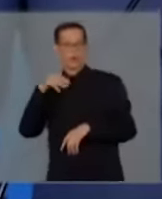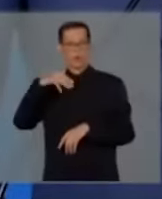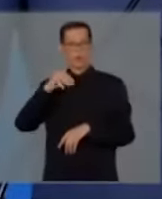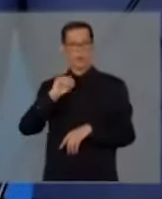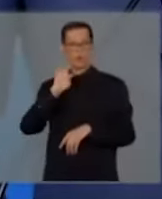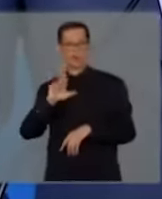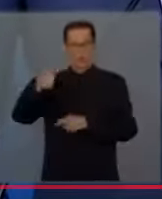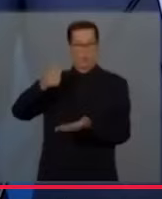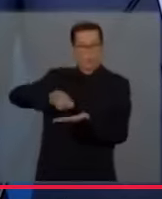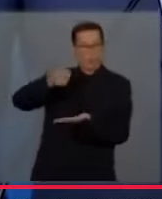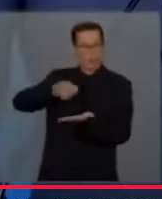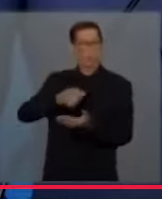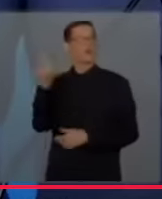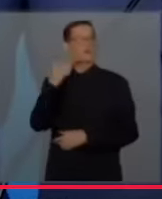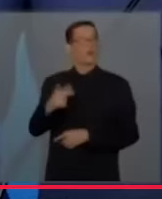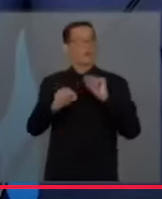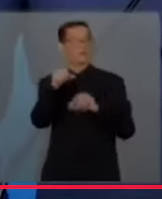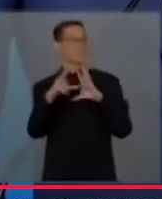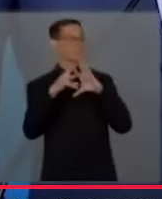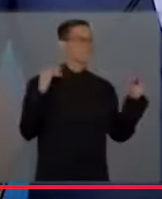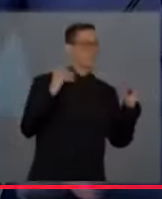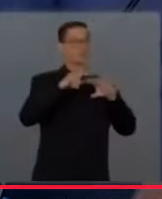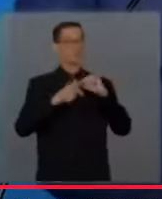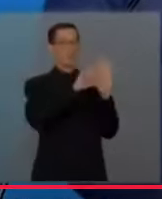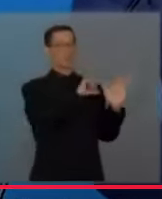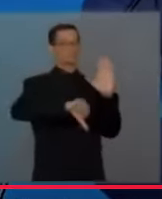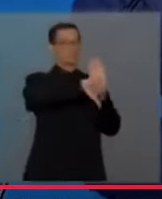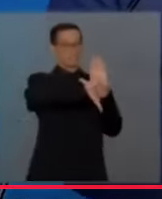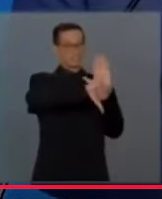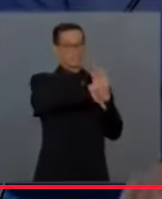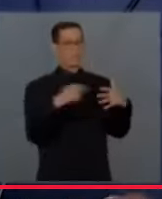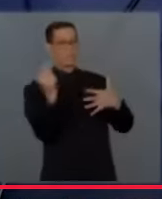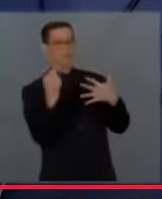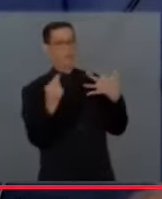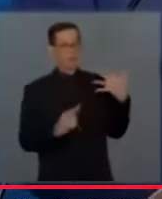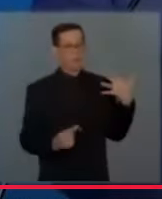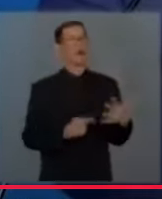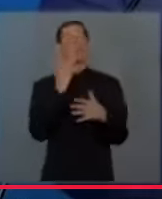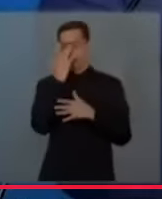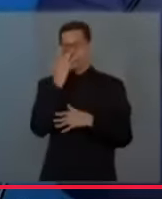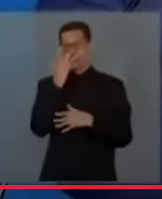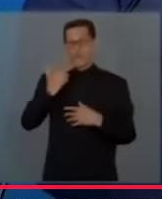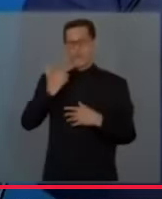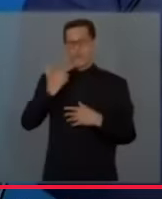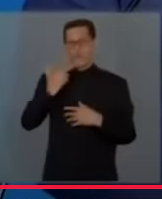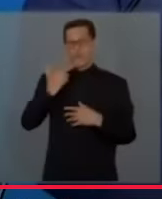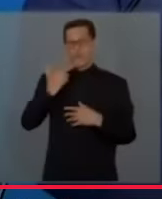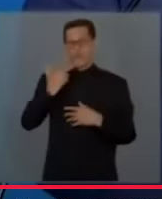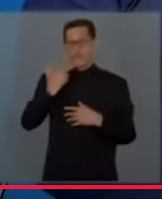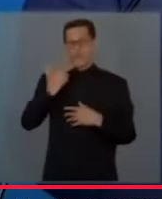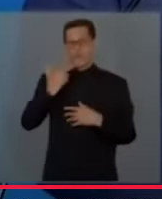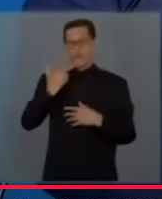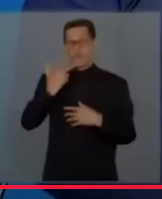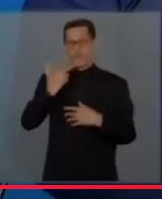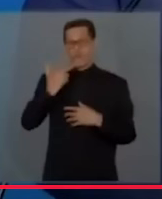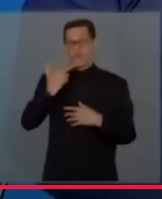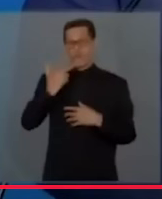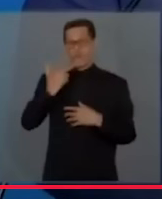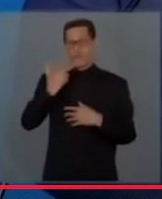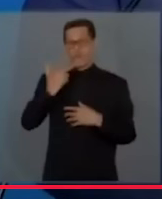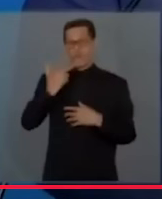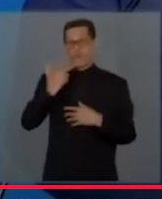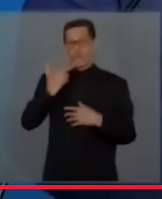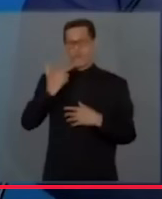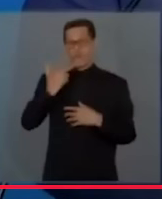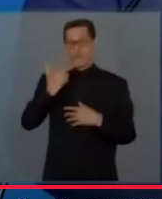sumido para não responder pelos crimes que praticou eu vou dizer aqui inclusive para cometer para não cometer nenhuma injustiça Ah mas aí é o cara mais justo do para não